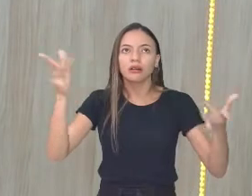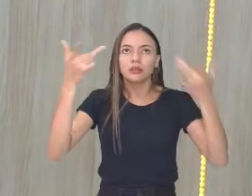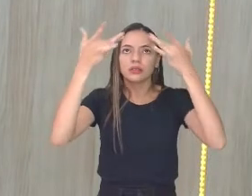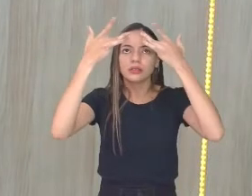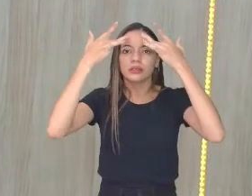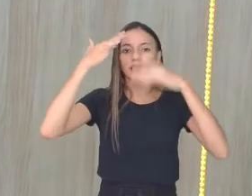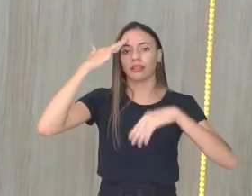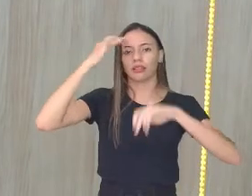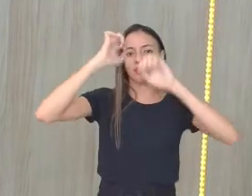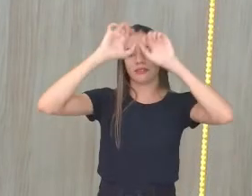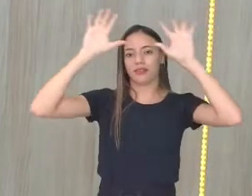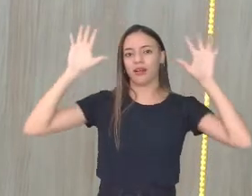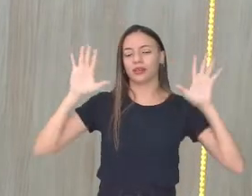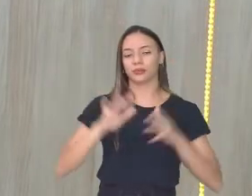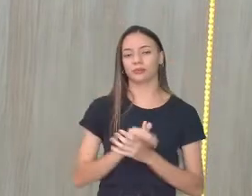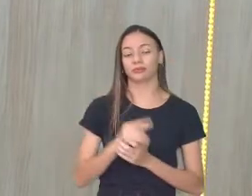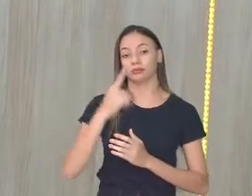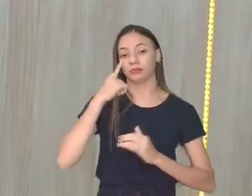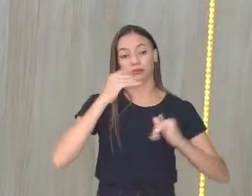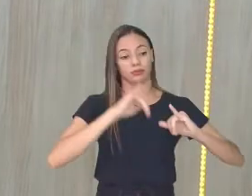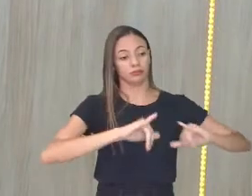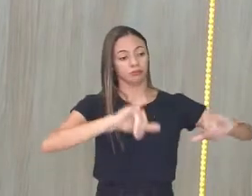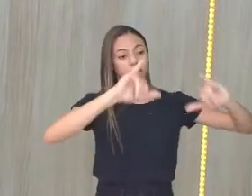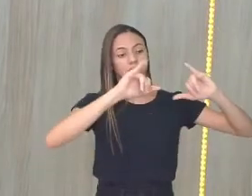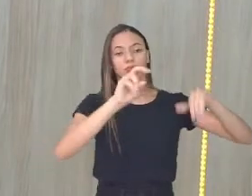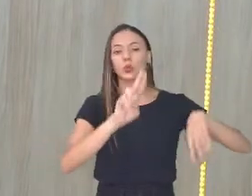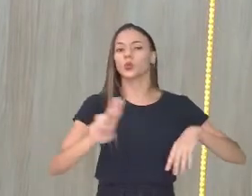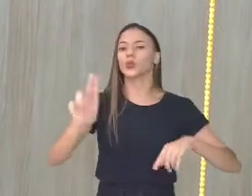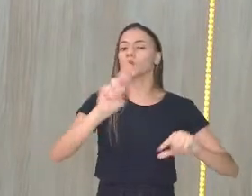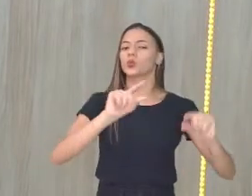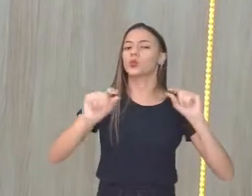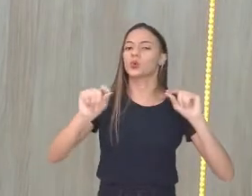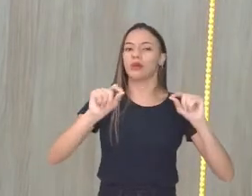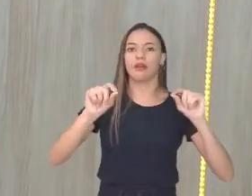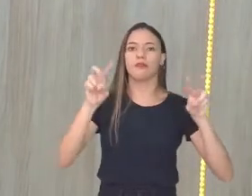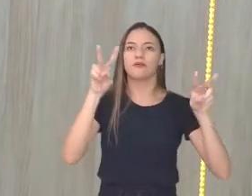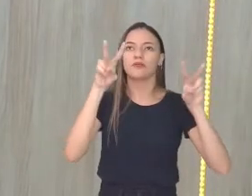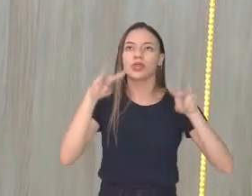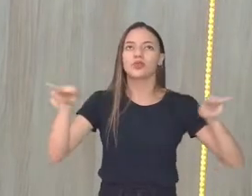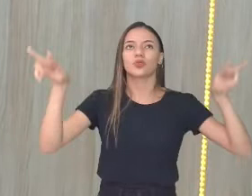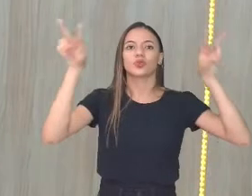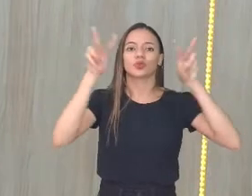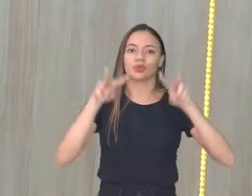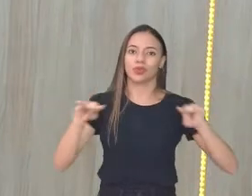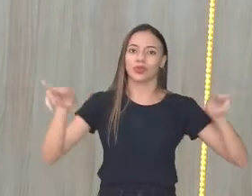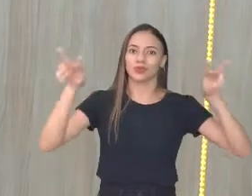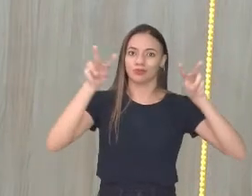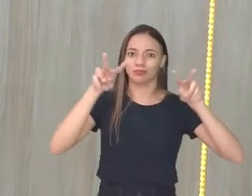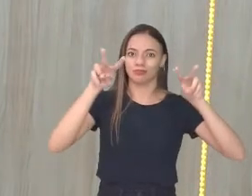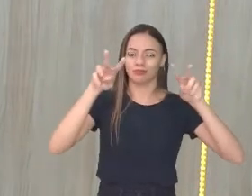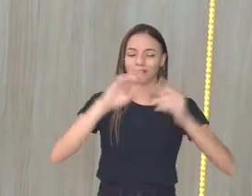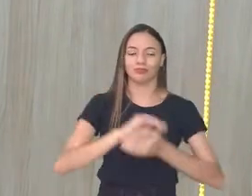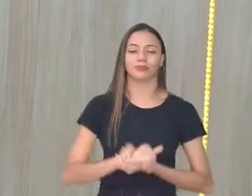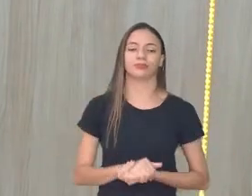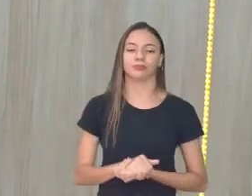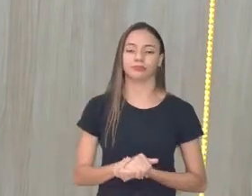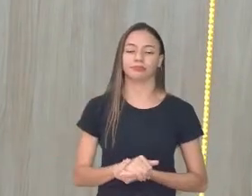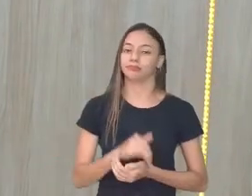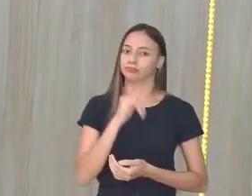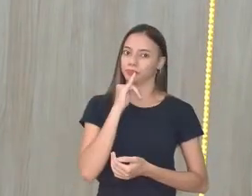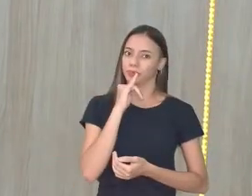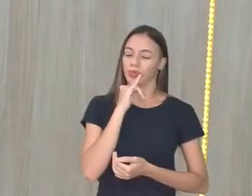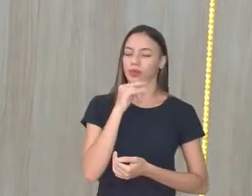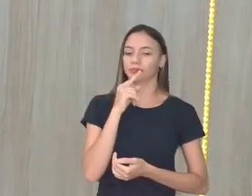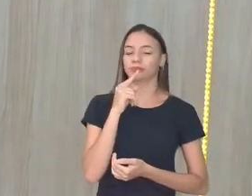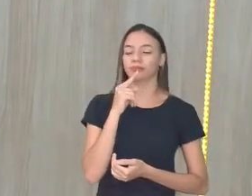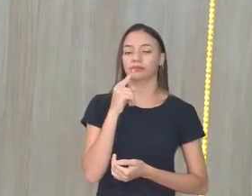as propagandas, elas se utilizam muito do visual, certo? Então, para você ter uma ideia,